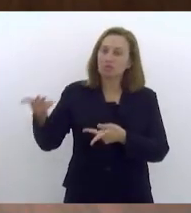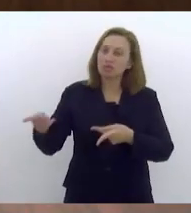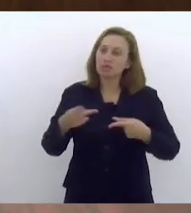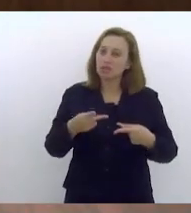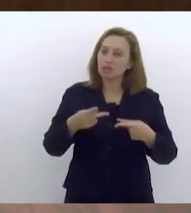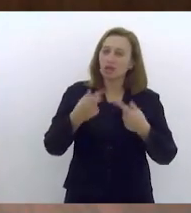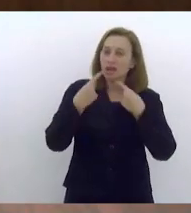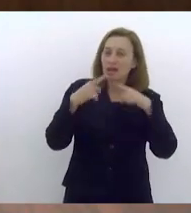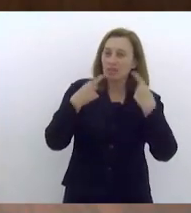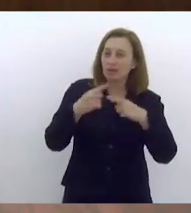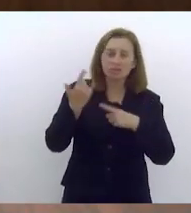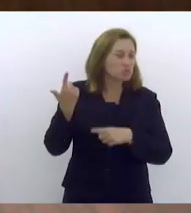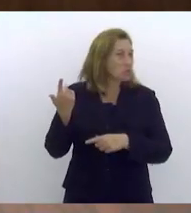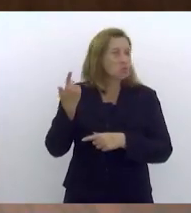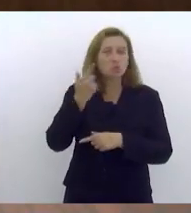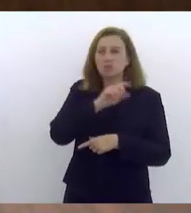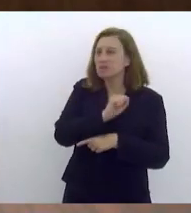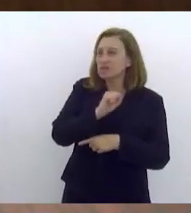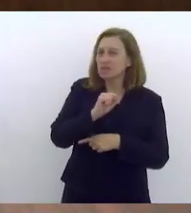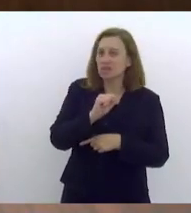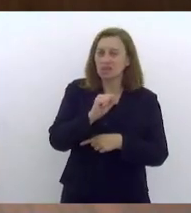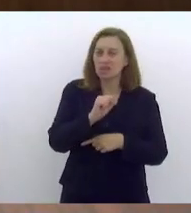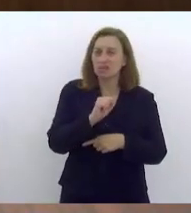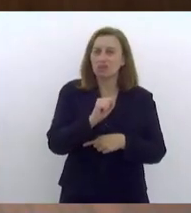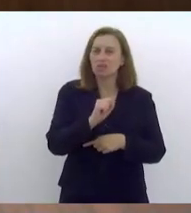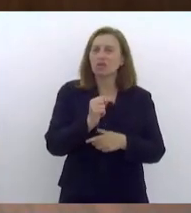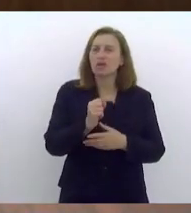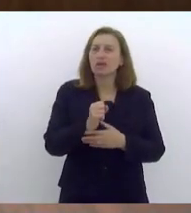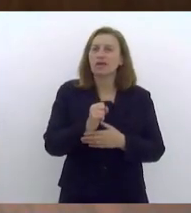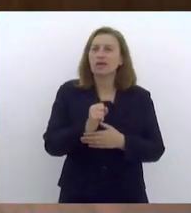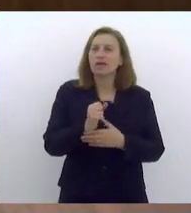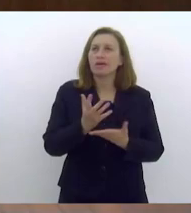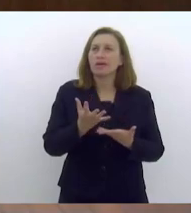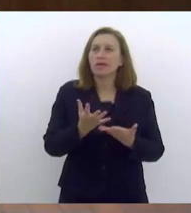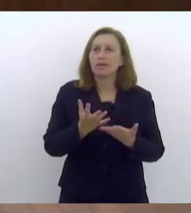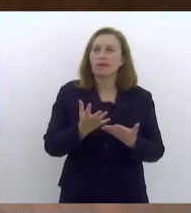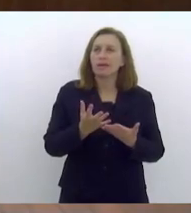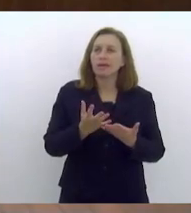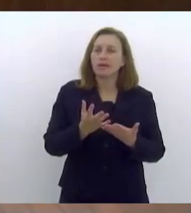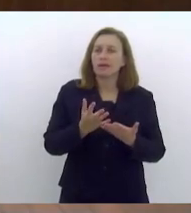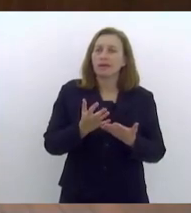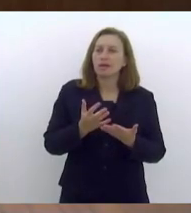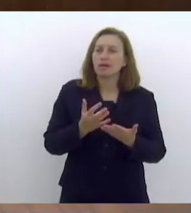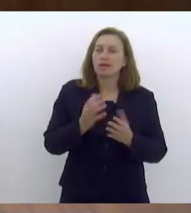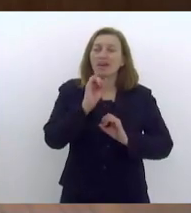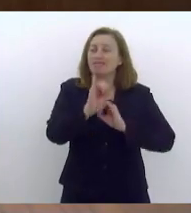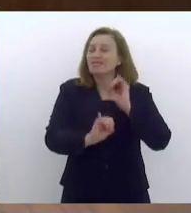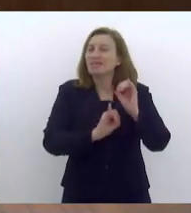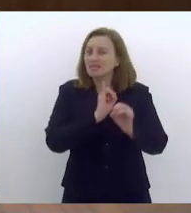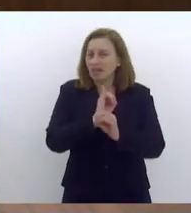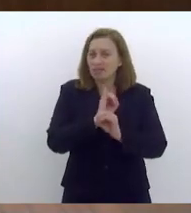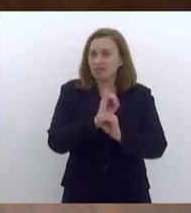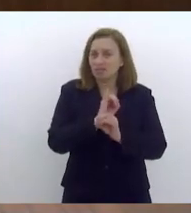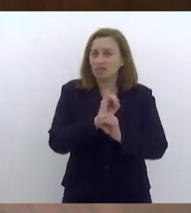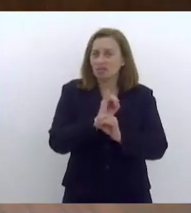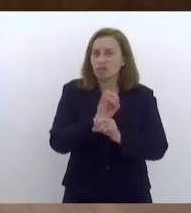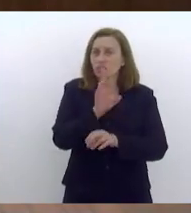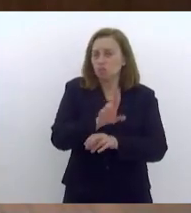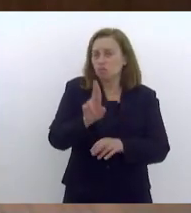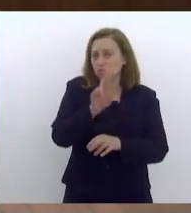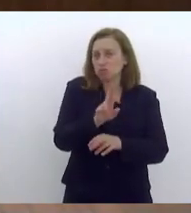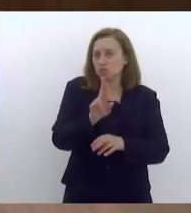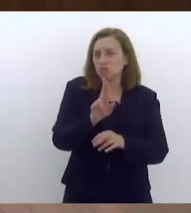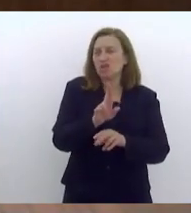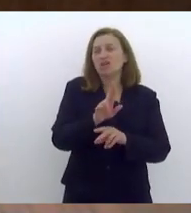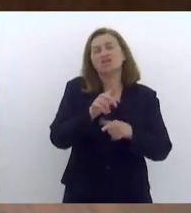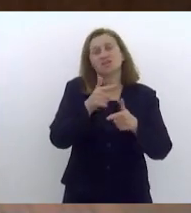não conseguiram ainda se ambientalizar com relação à máquina, à internet, e, portanto, tinham